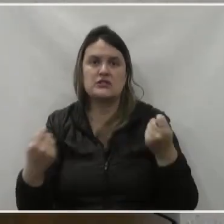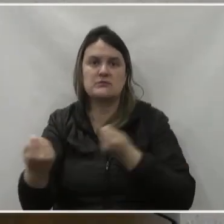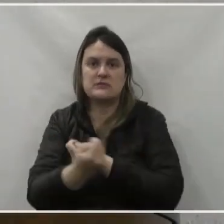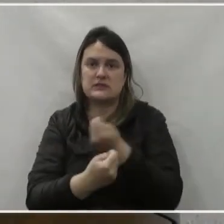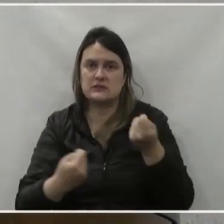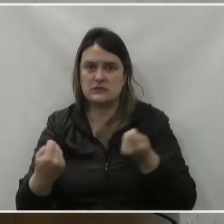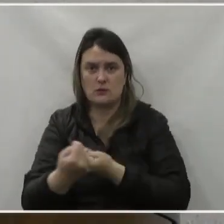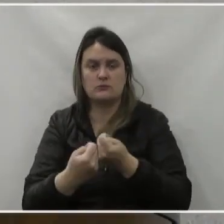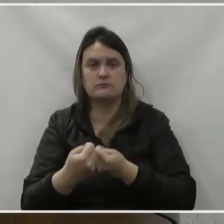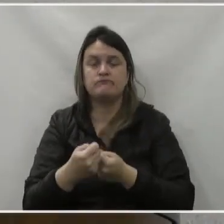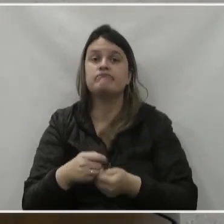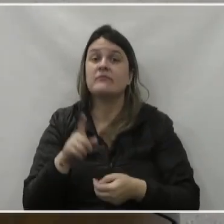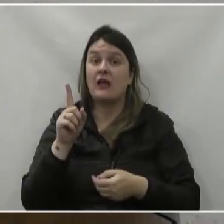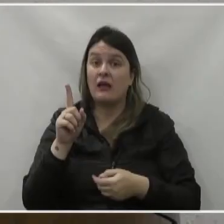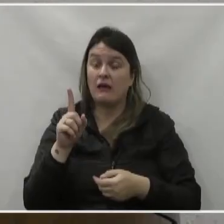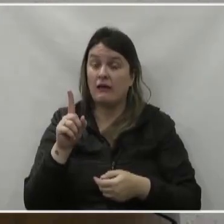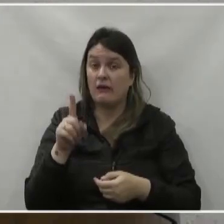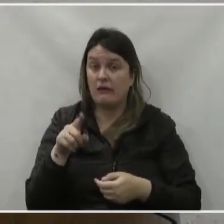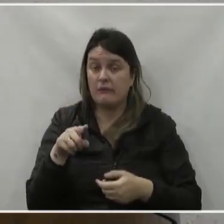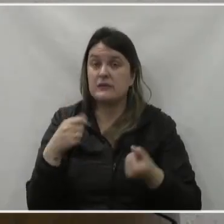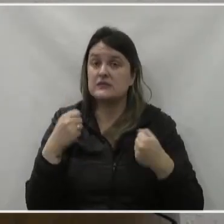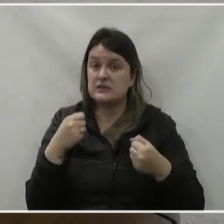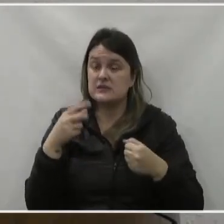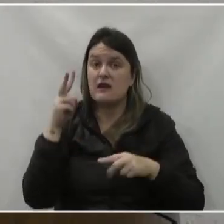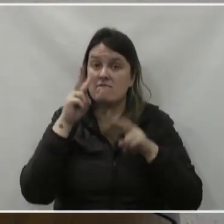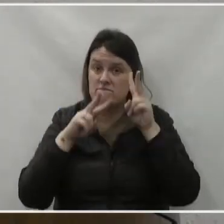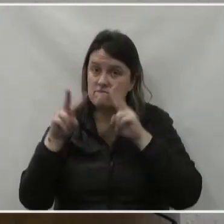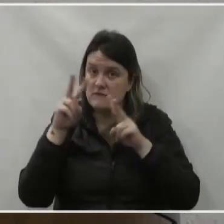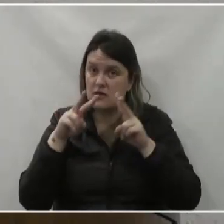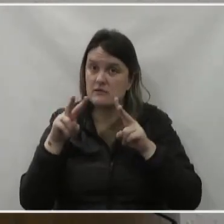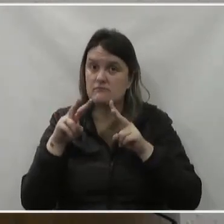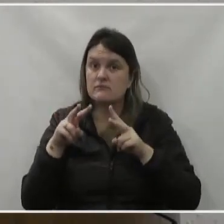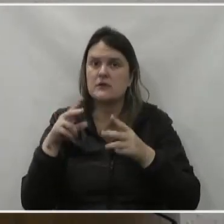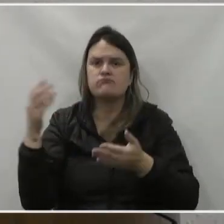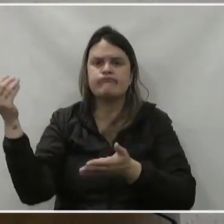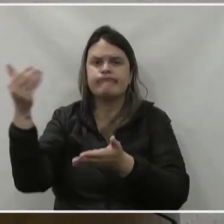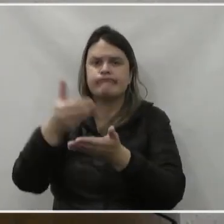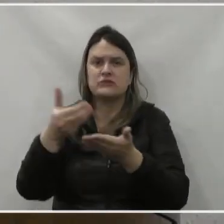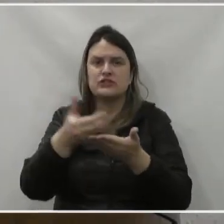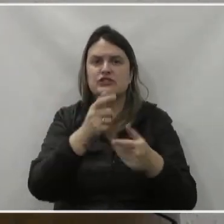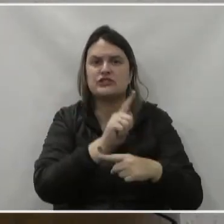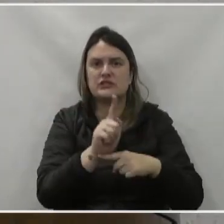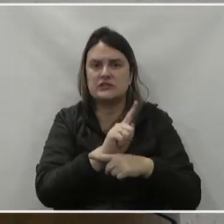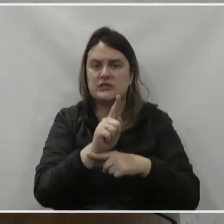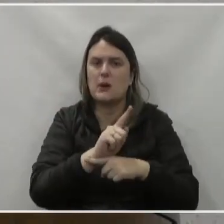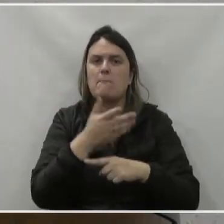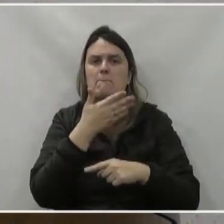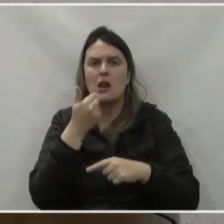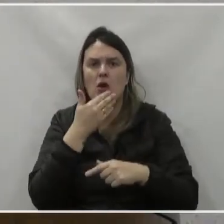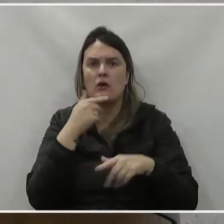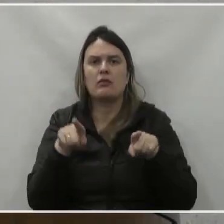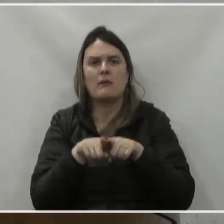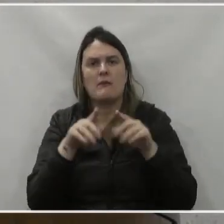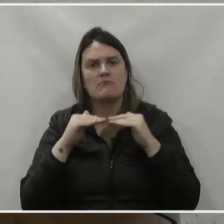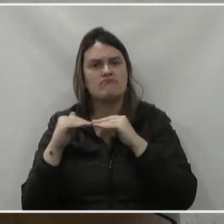administrativa. Essa organização precisa ser revista para que os recursos e a gestão sejam mais